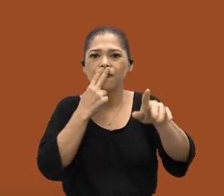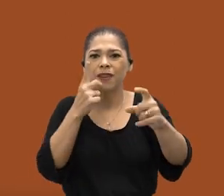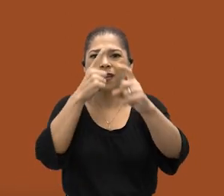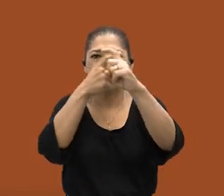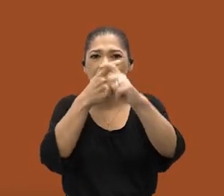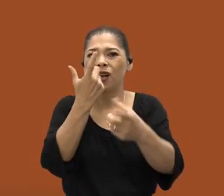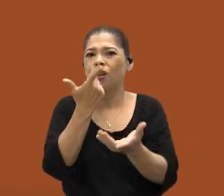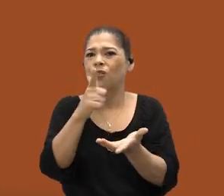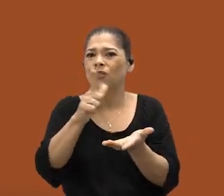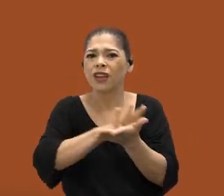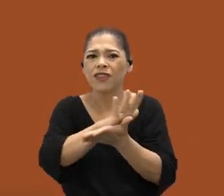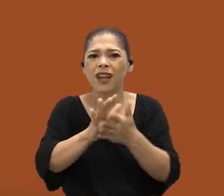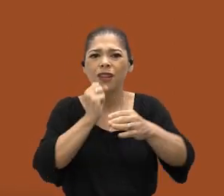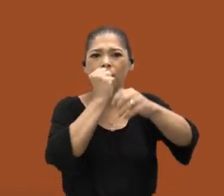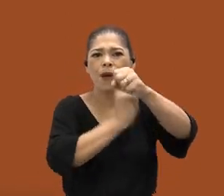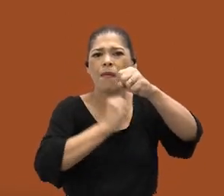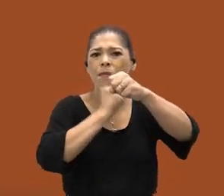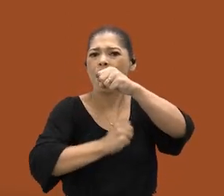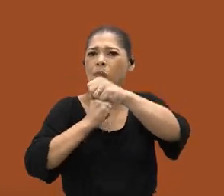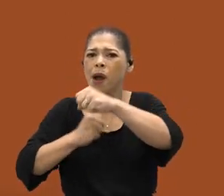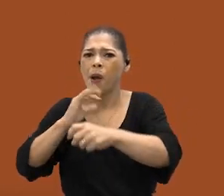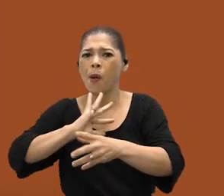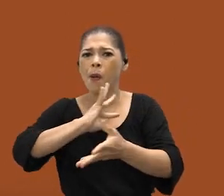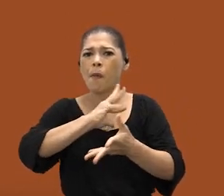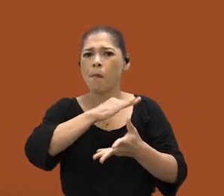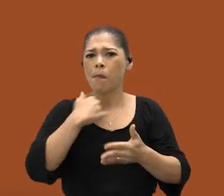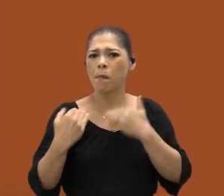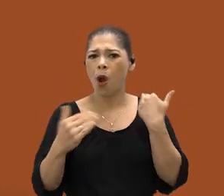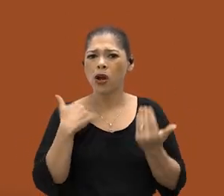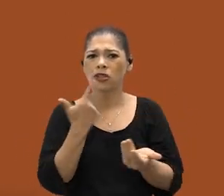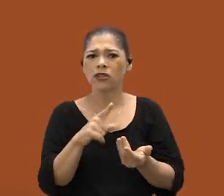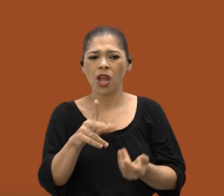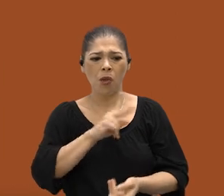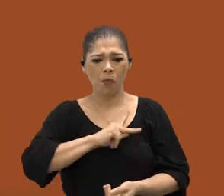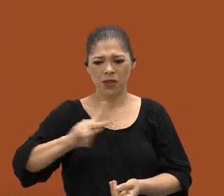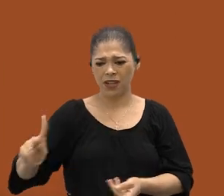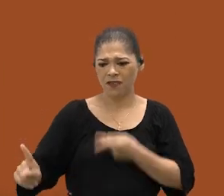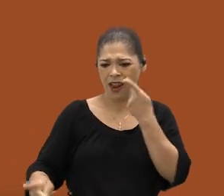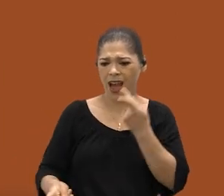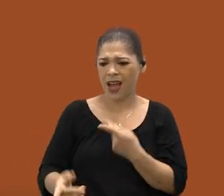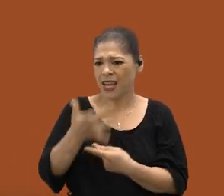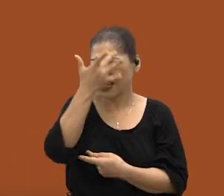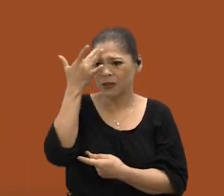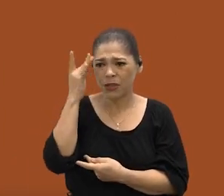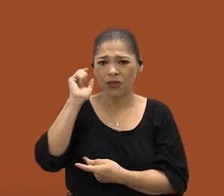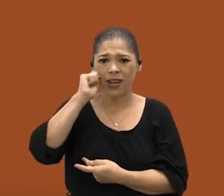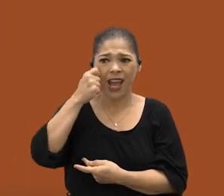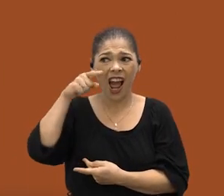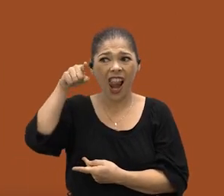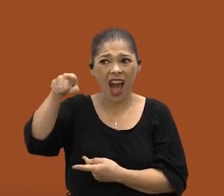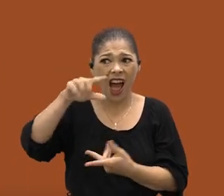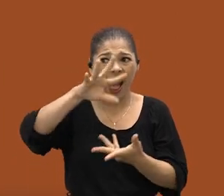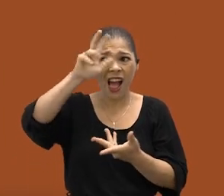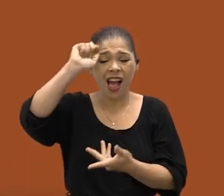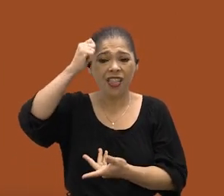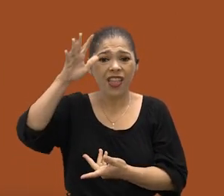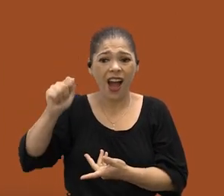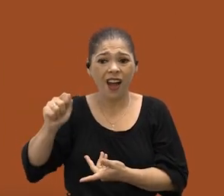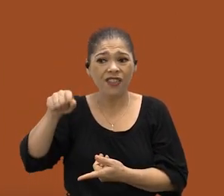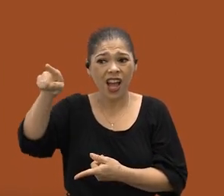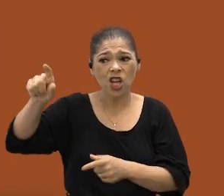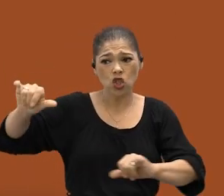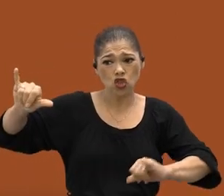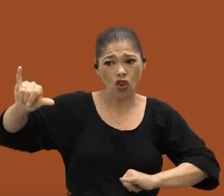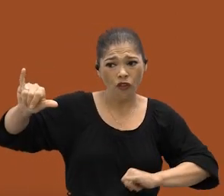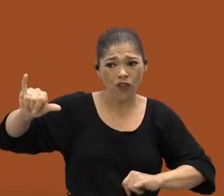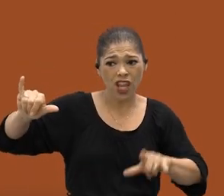existiu sabe de um determinado Presidente falar que os negros no continente africano eram mais felizes